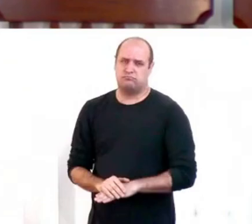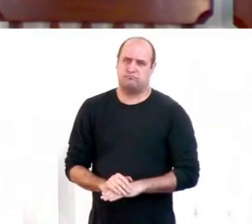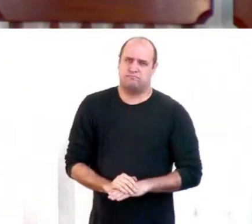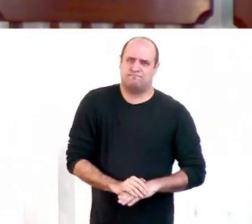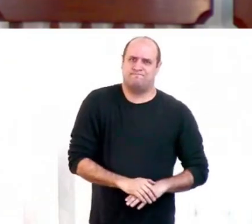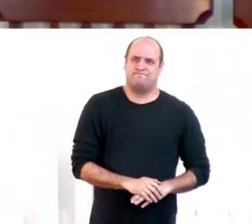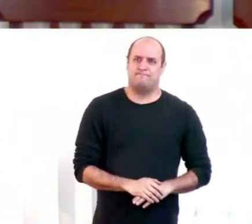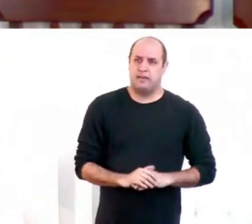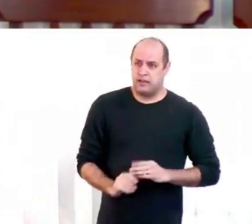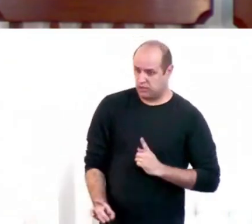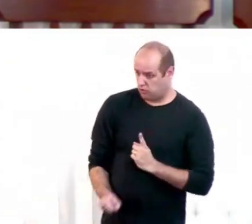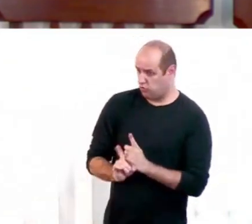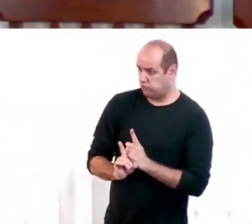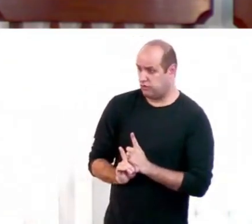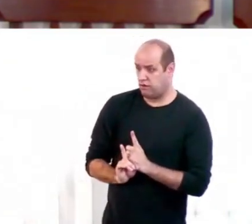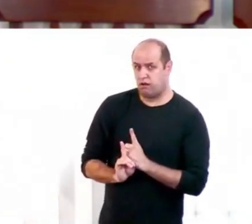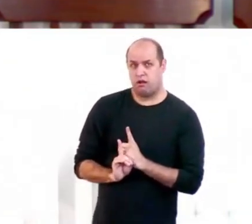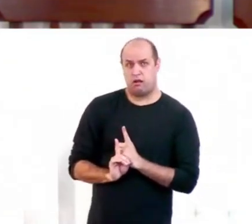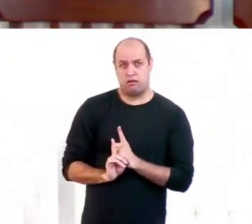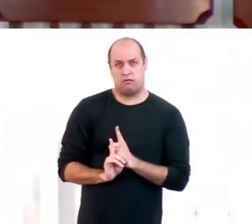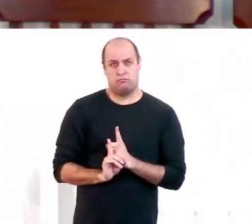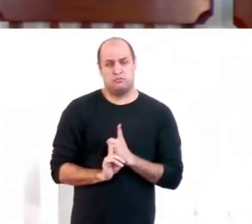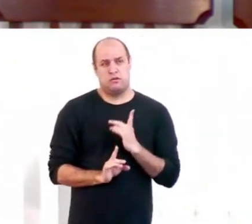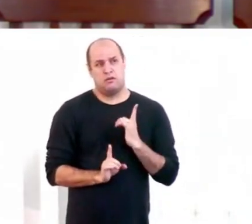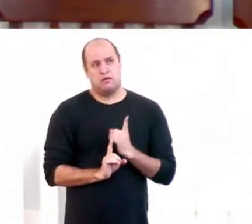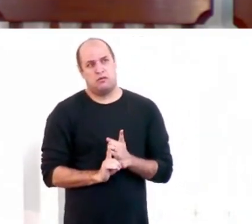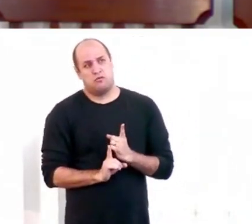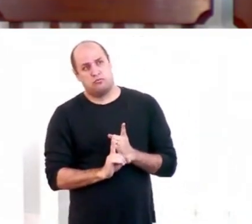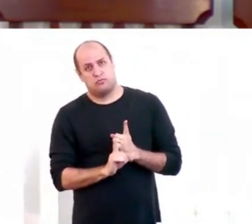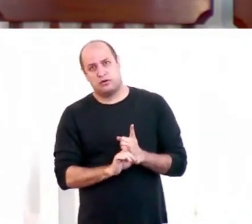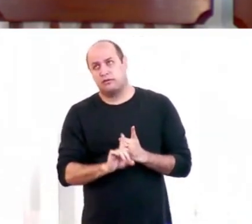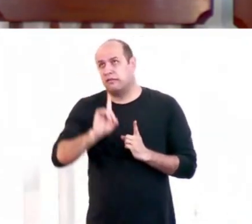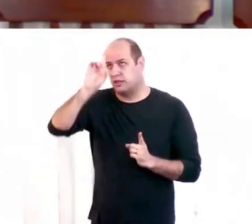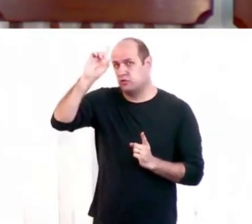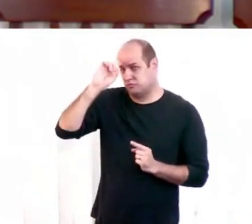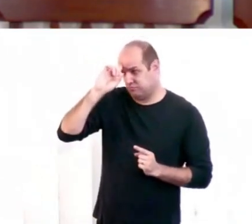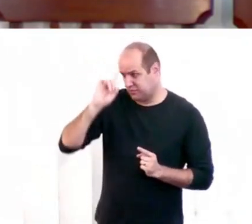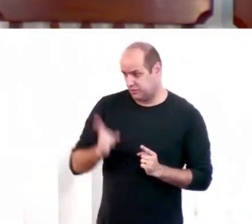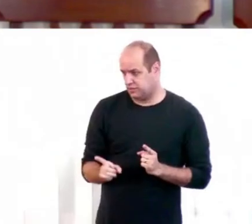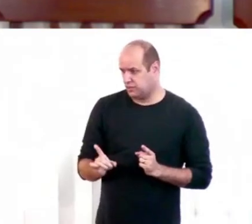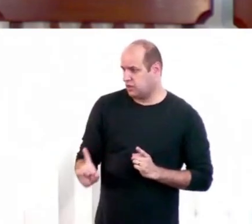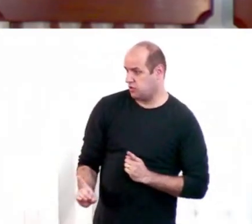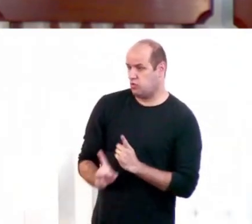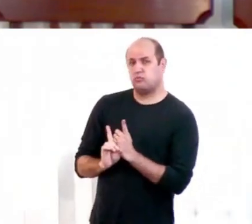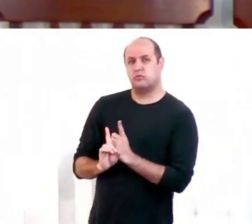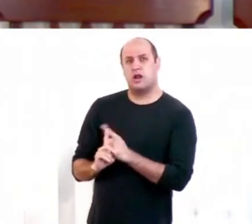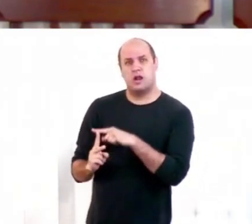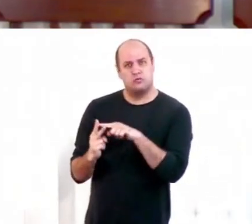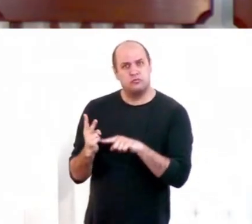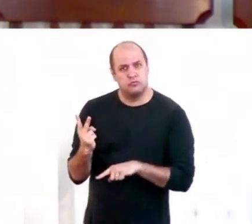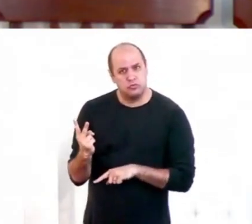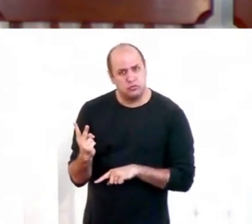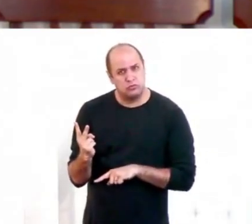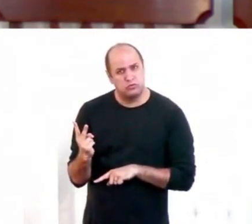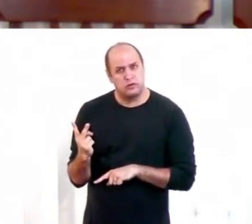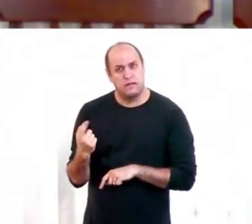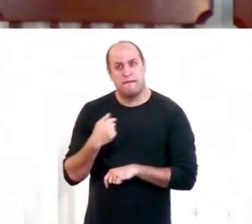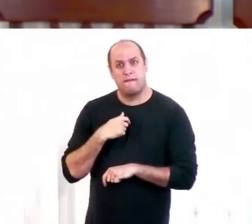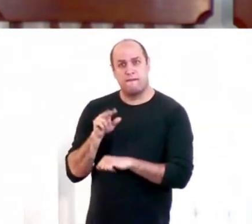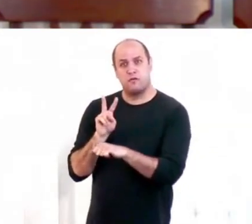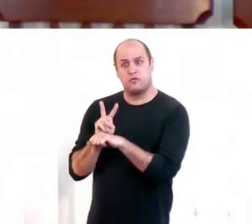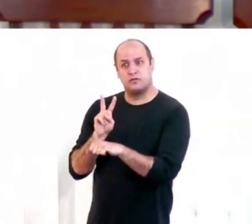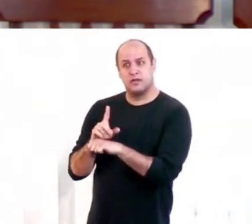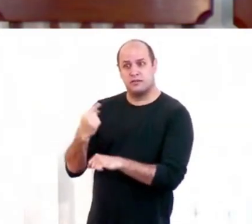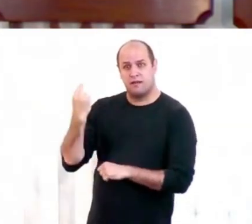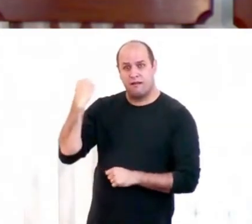se encontra pela providência divina. Esse casal eu tinha pastoreado em